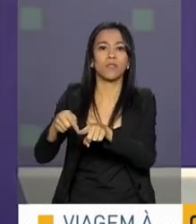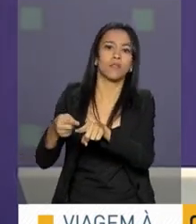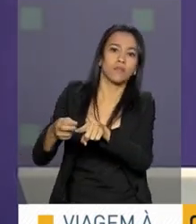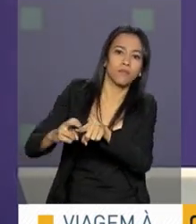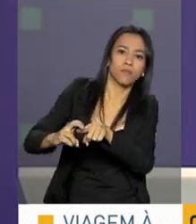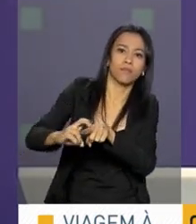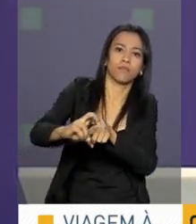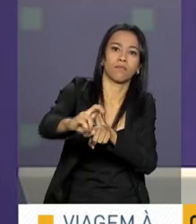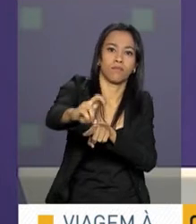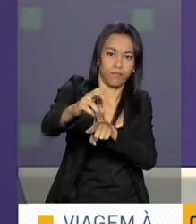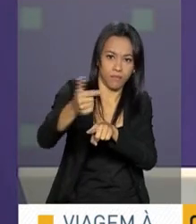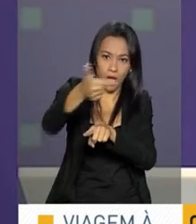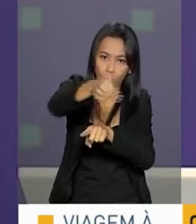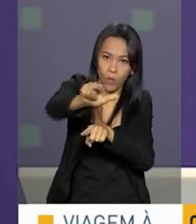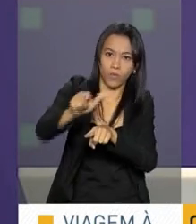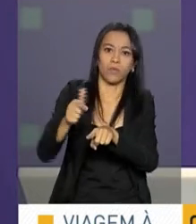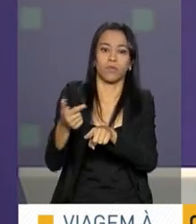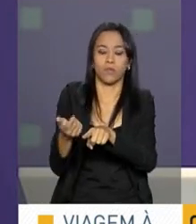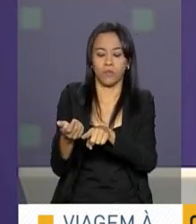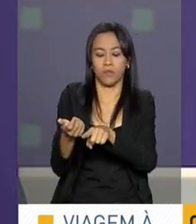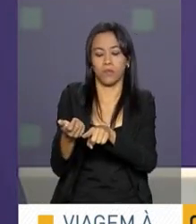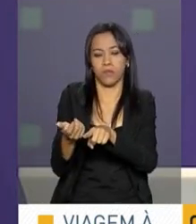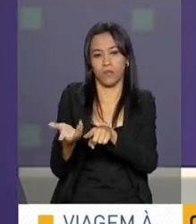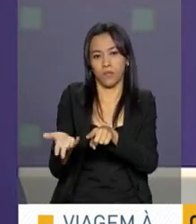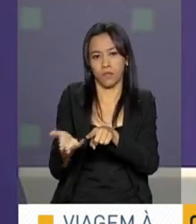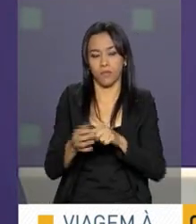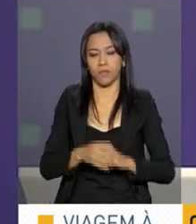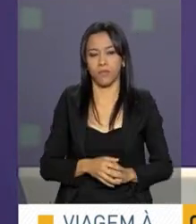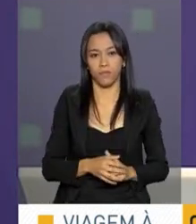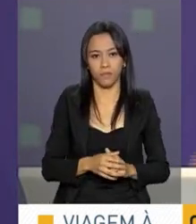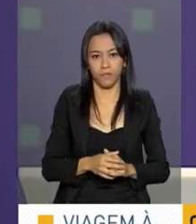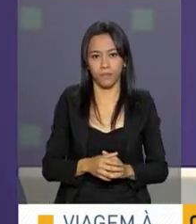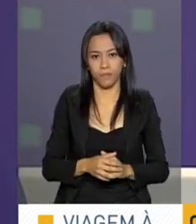também a outras cargas,